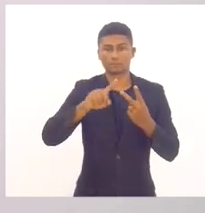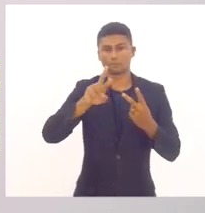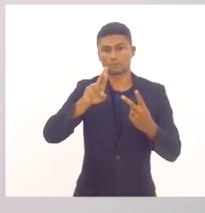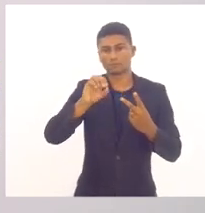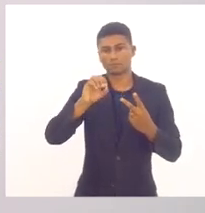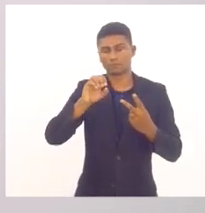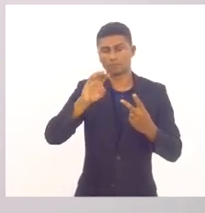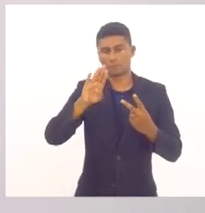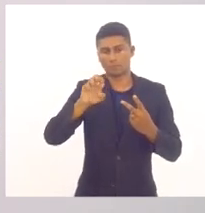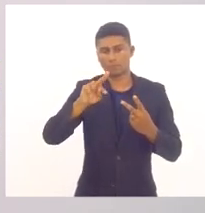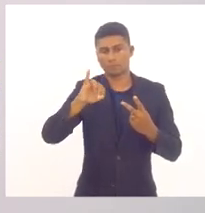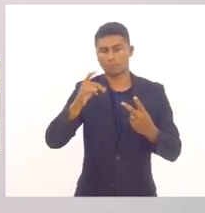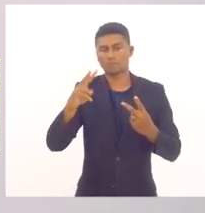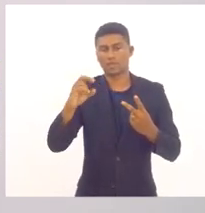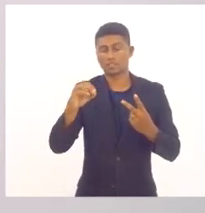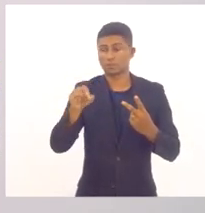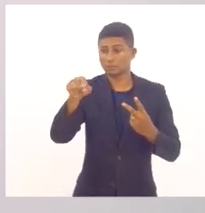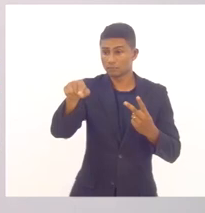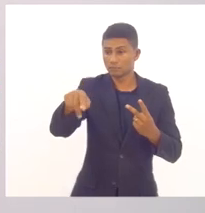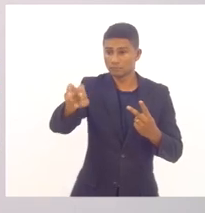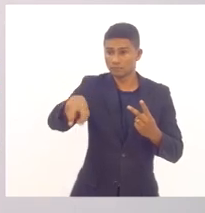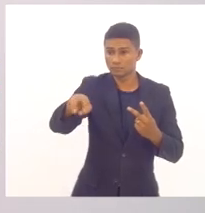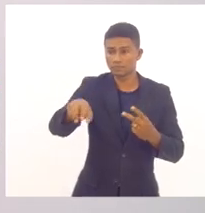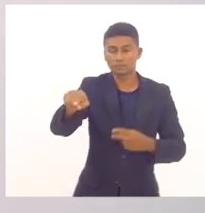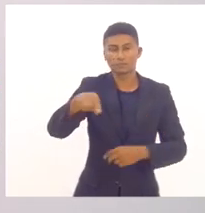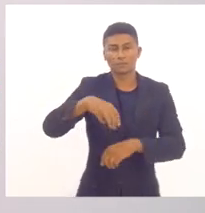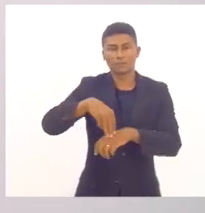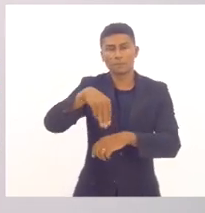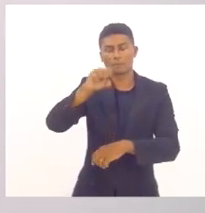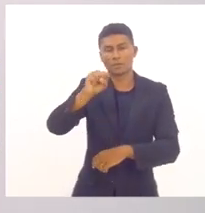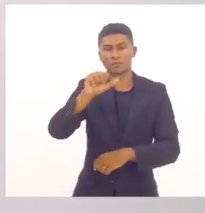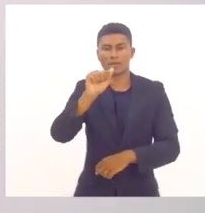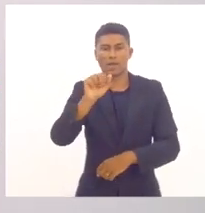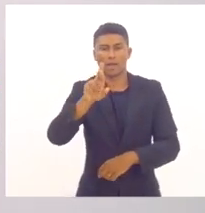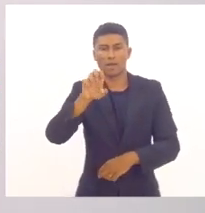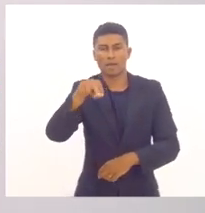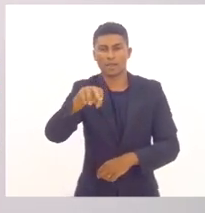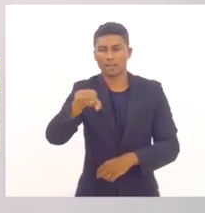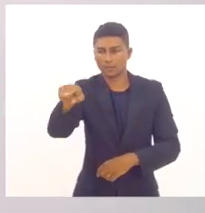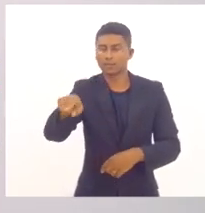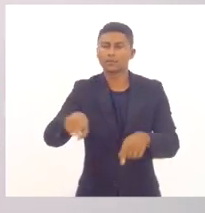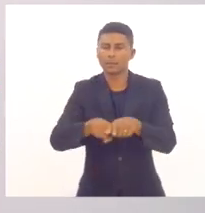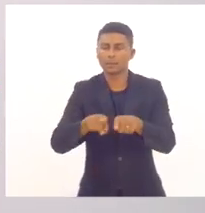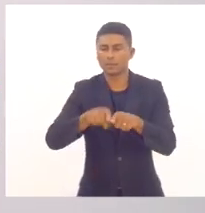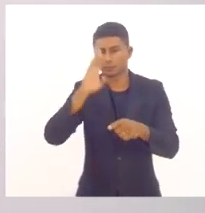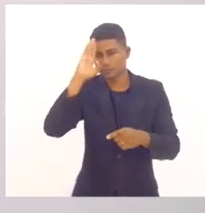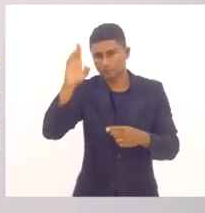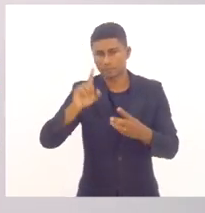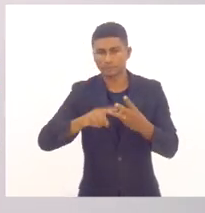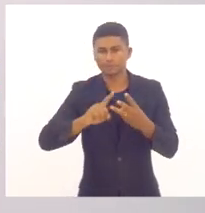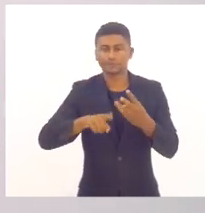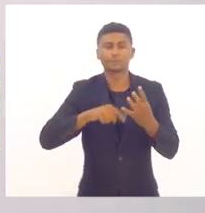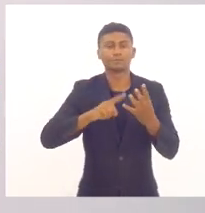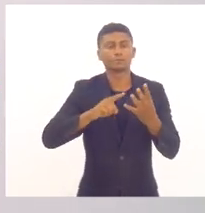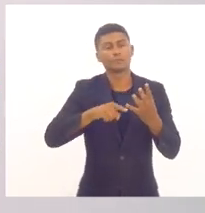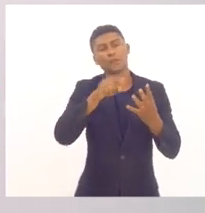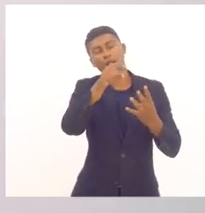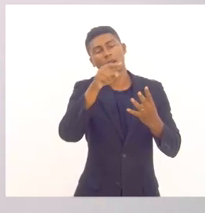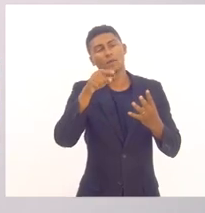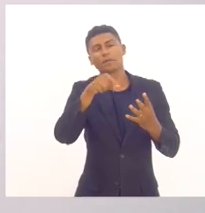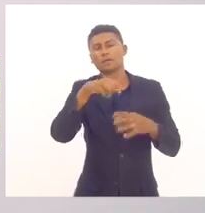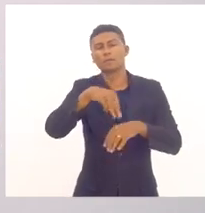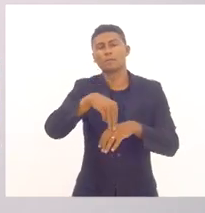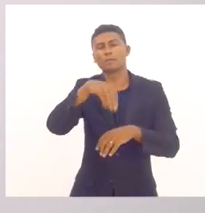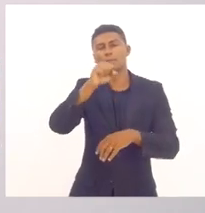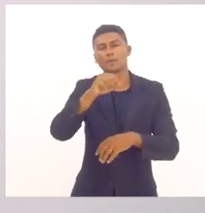naquela cadeira, o mestre Arerê é uma das principais pessoas dessas lutas também. E lá atrás o mestre Tio Robson, né, que atuou